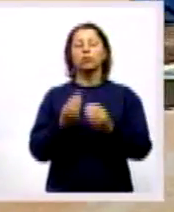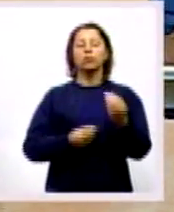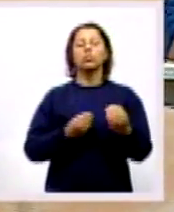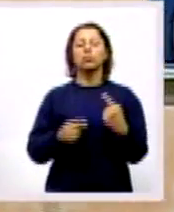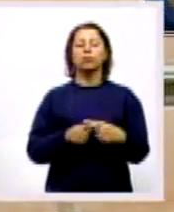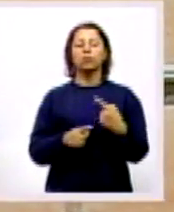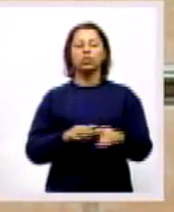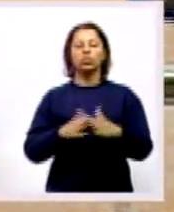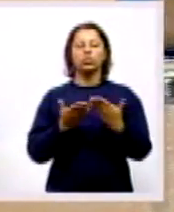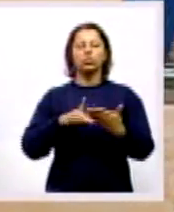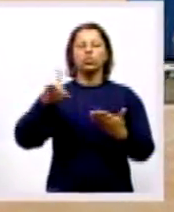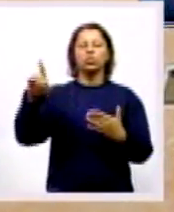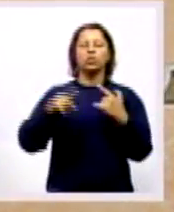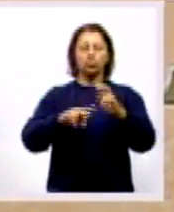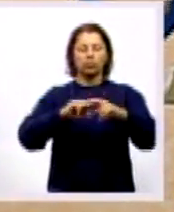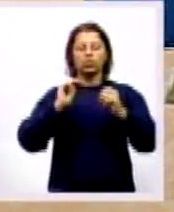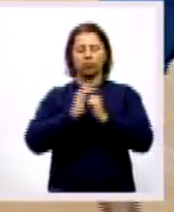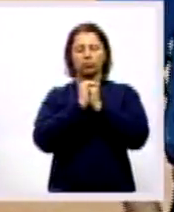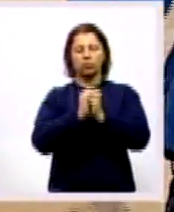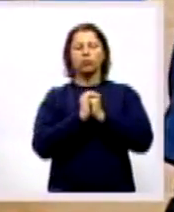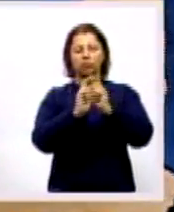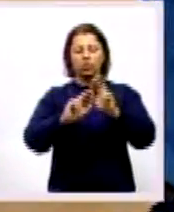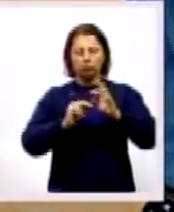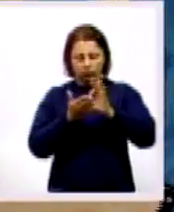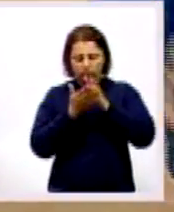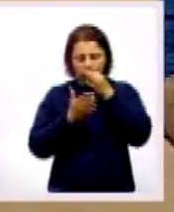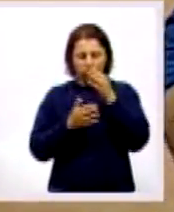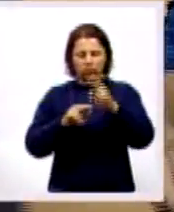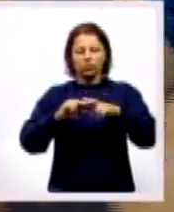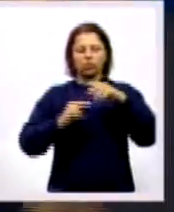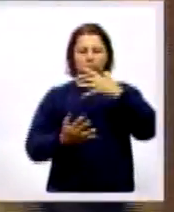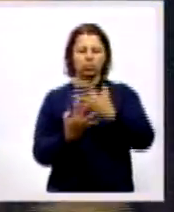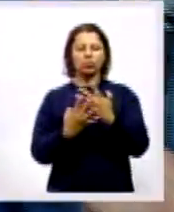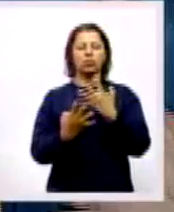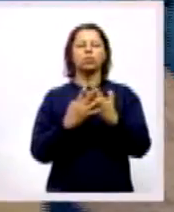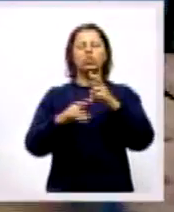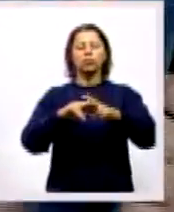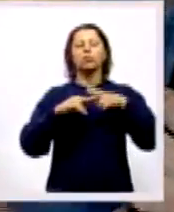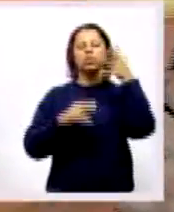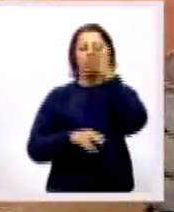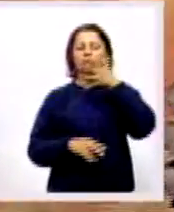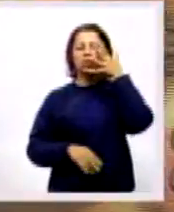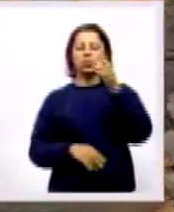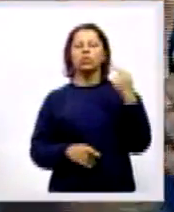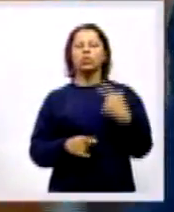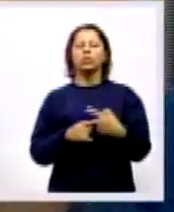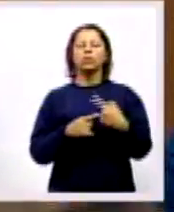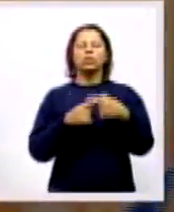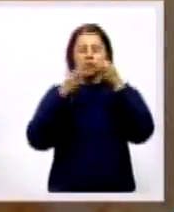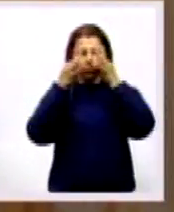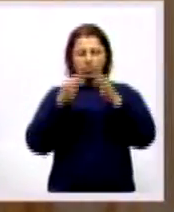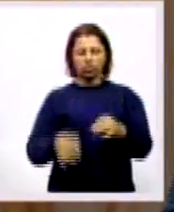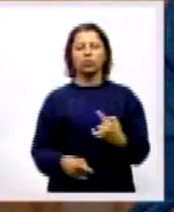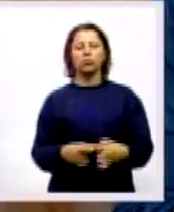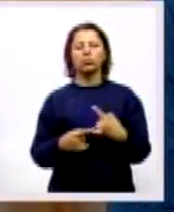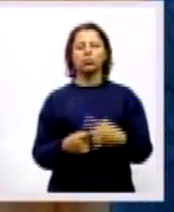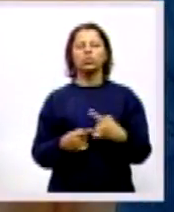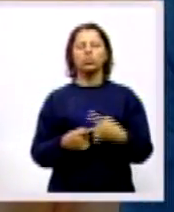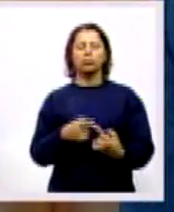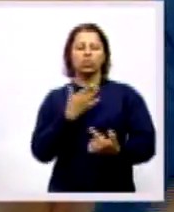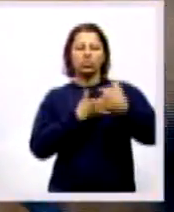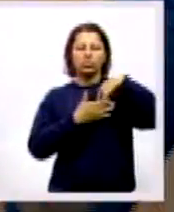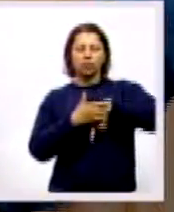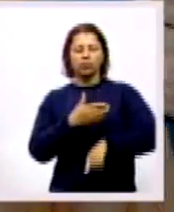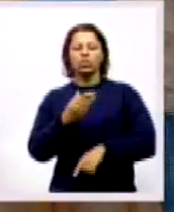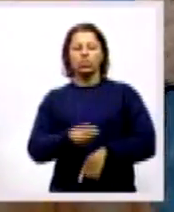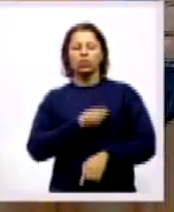meio da palavra, por meio da oração, por meio da Eucaristia, por meio da confissão, por meio da pregação que ele escuta. Para que ele vai mergulhar a